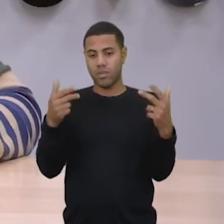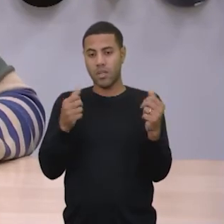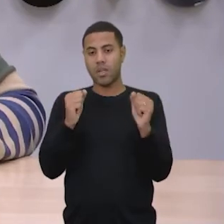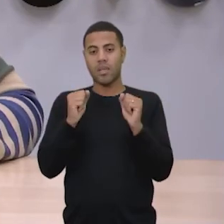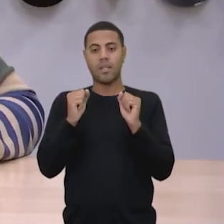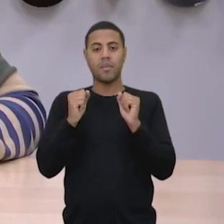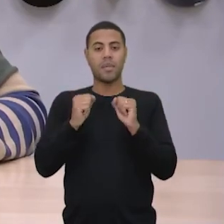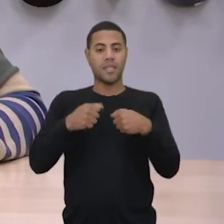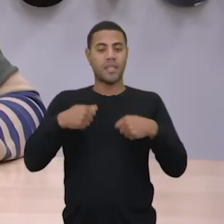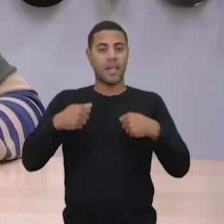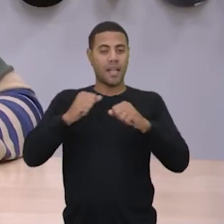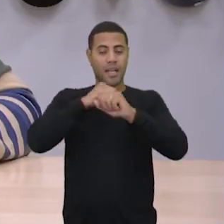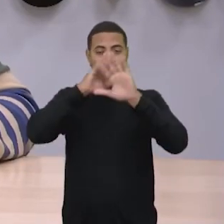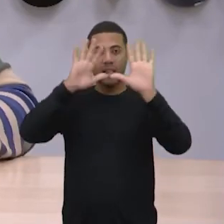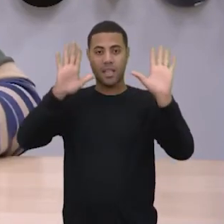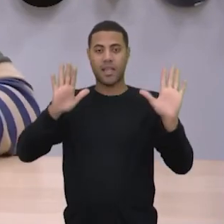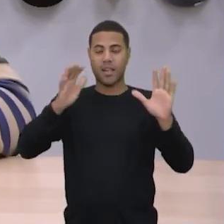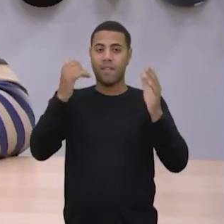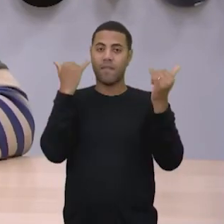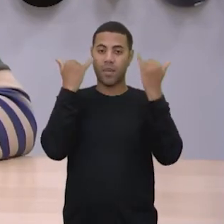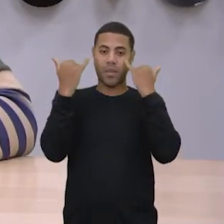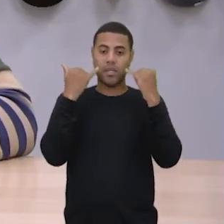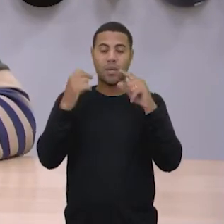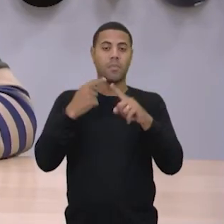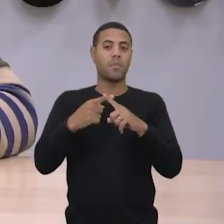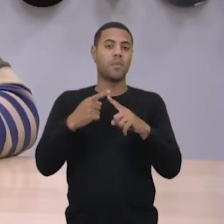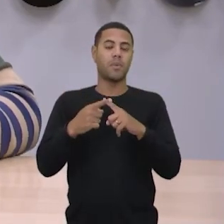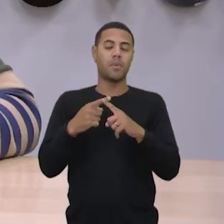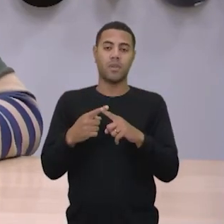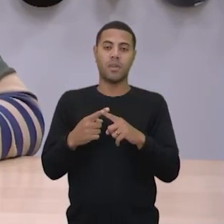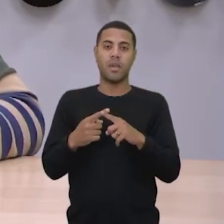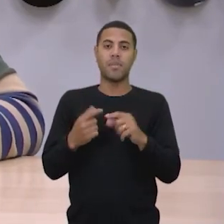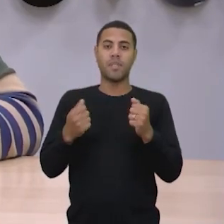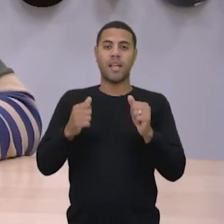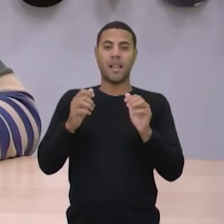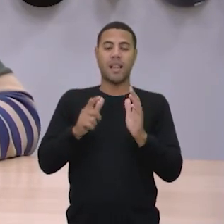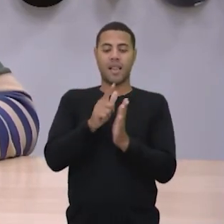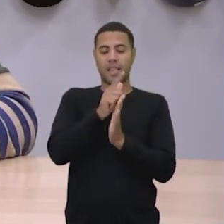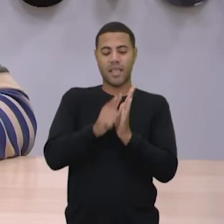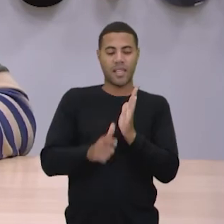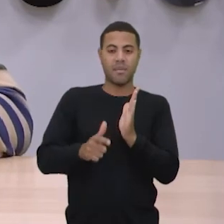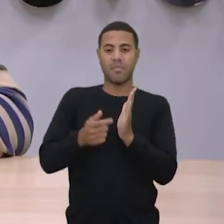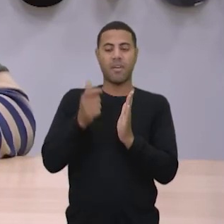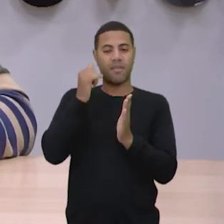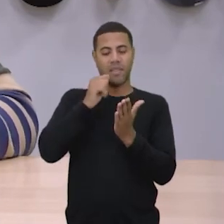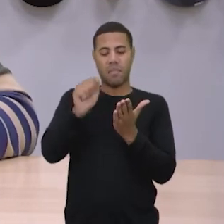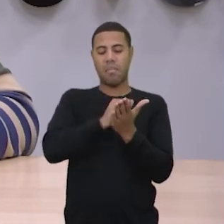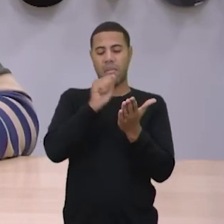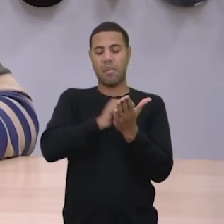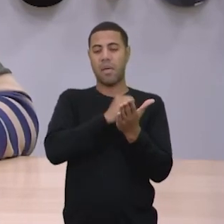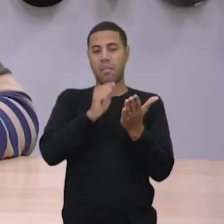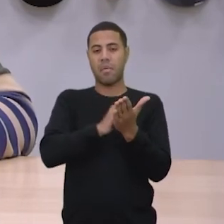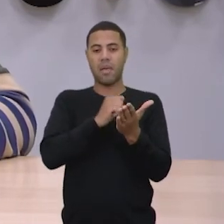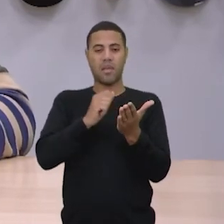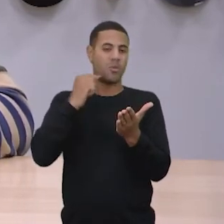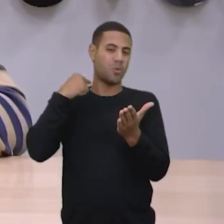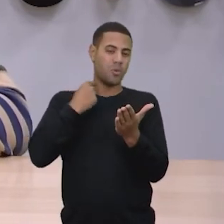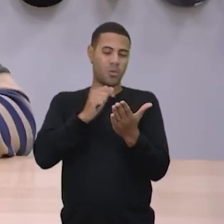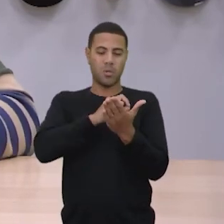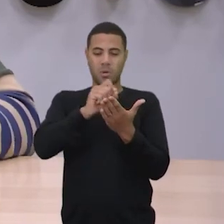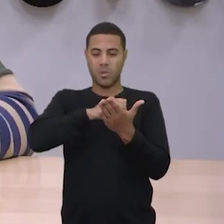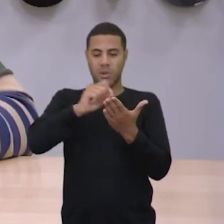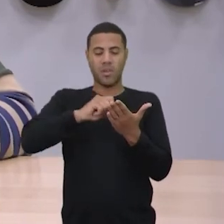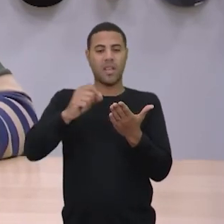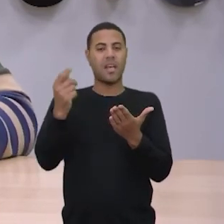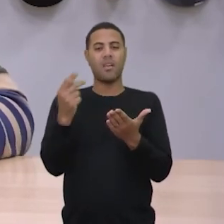ser clara, né? Seu diário ali, ele deve ser limpo, evite borrões. Não precisa desperdiçar a folha